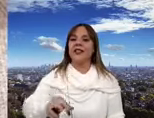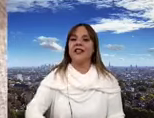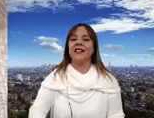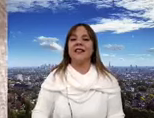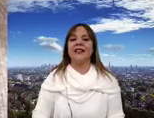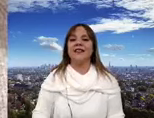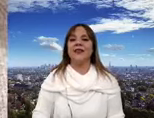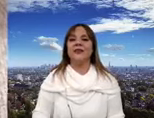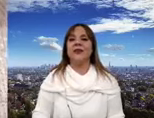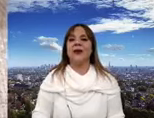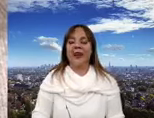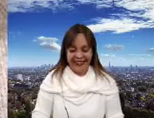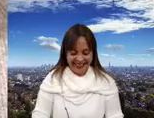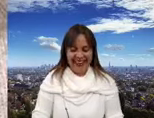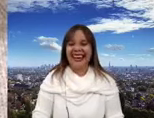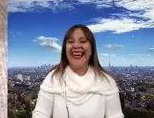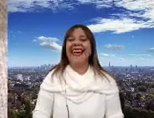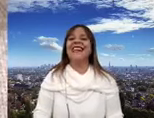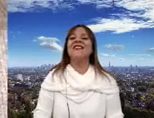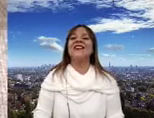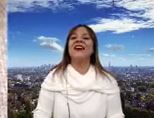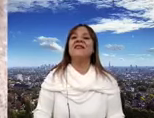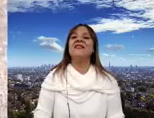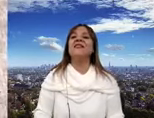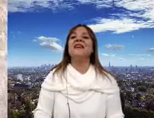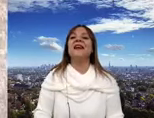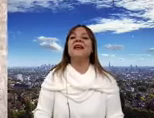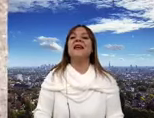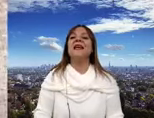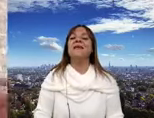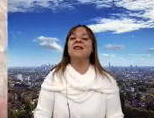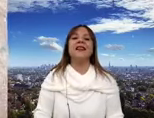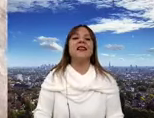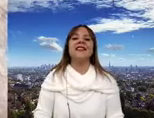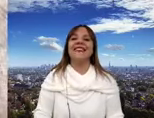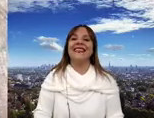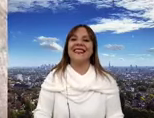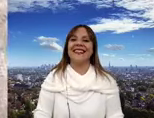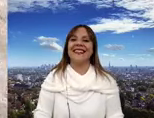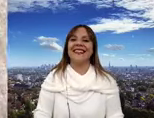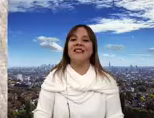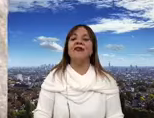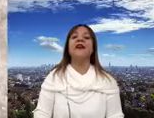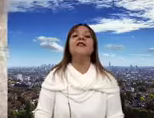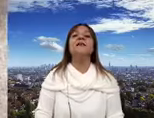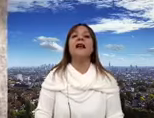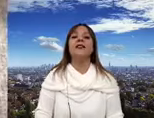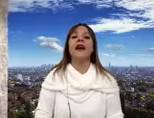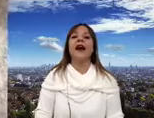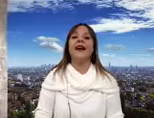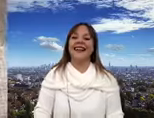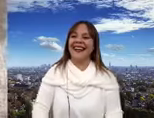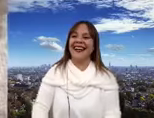declaração do Jefferson e leia pra gente. Não fica vermelho, tá?